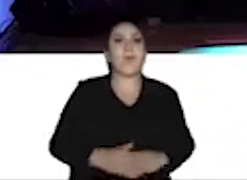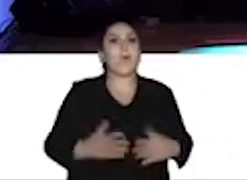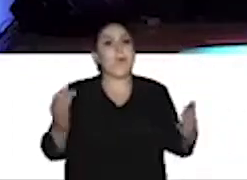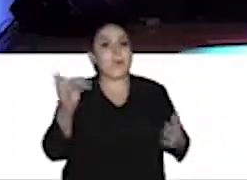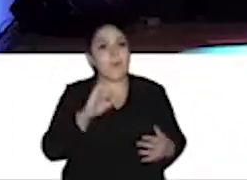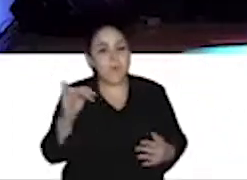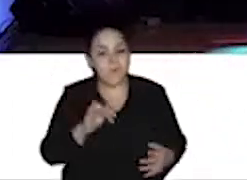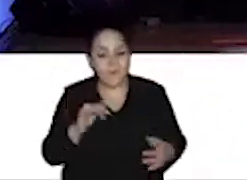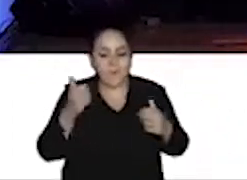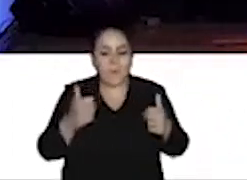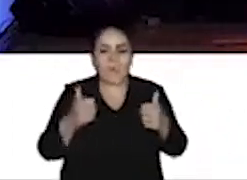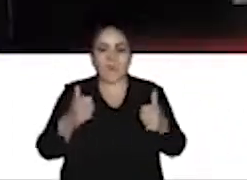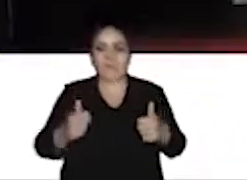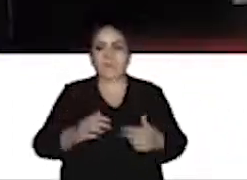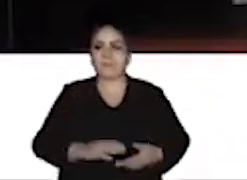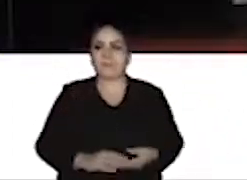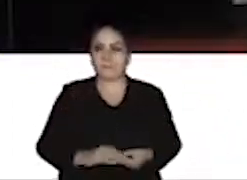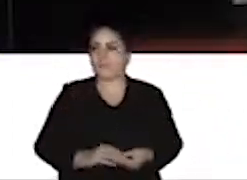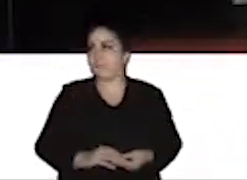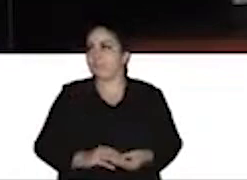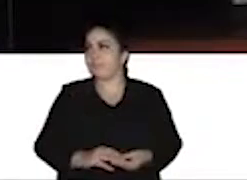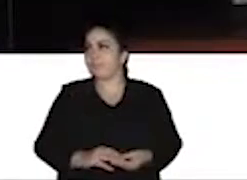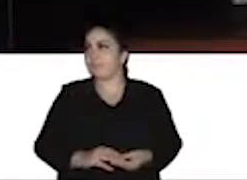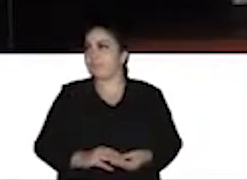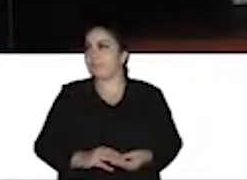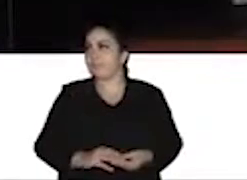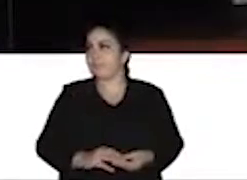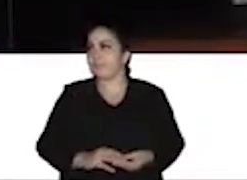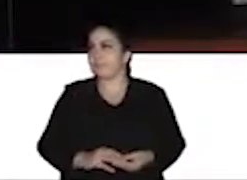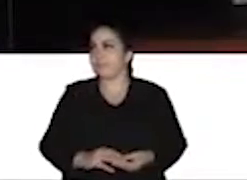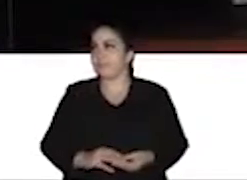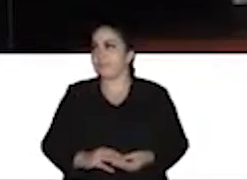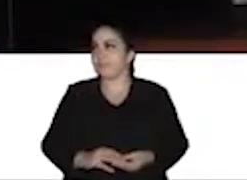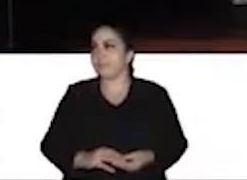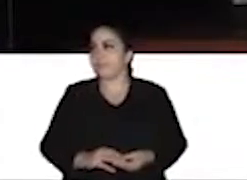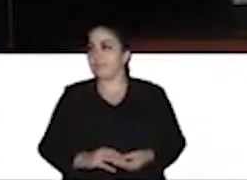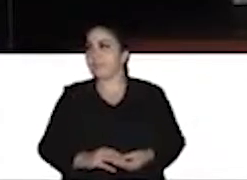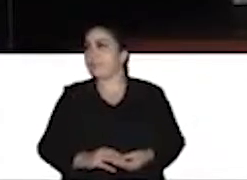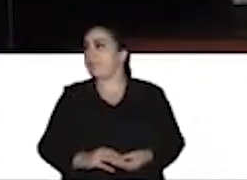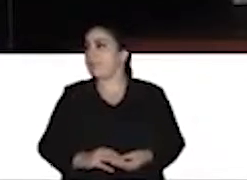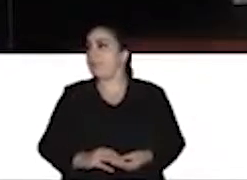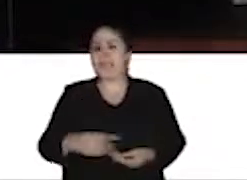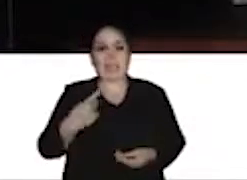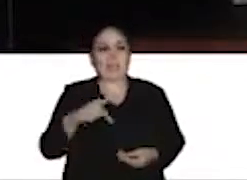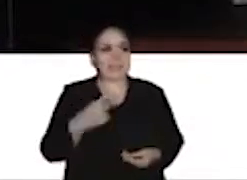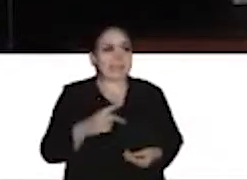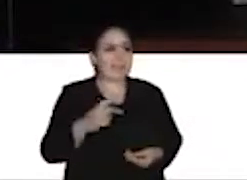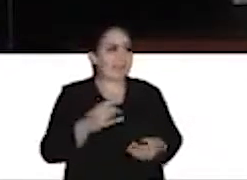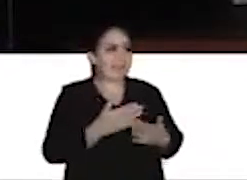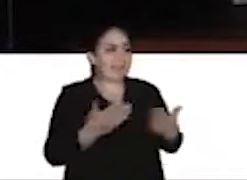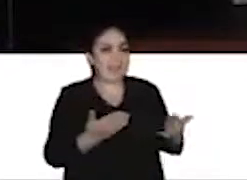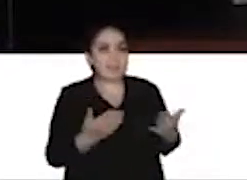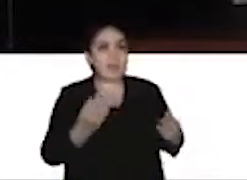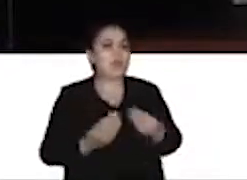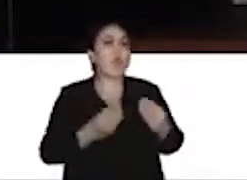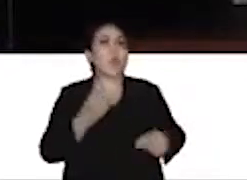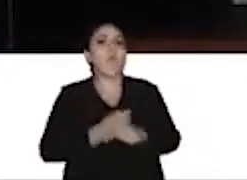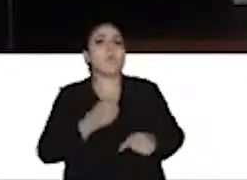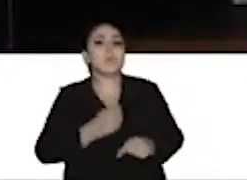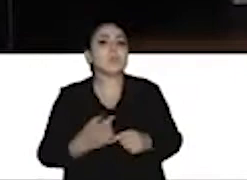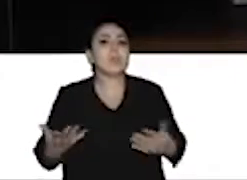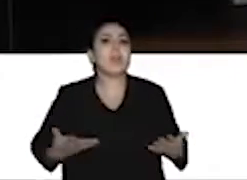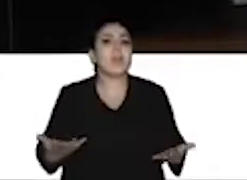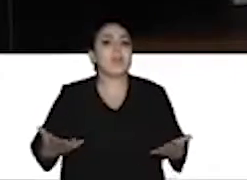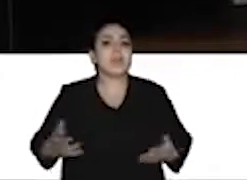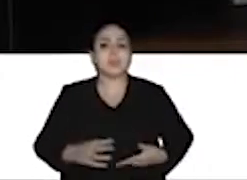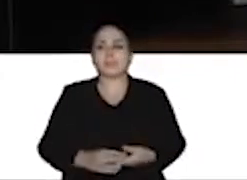jogo do osso! É, se for ruim! Fora do jogo! Fora do jogo! Fora do jogo! Cadê o osso, coimeiro? Cadê o osso? Não sou ele comigo.